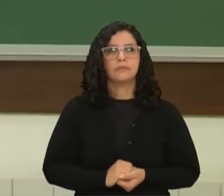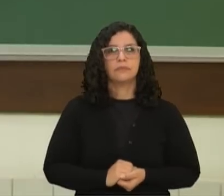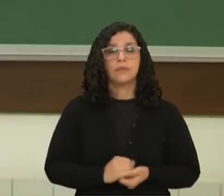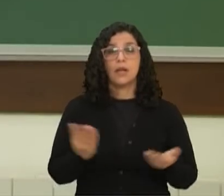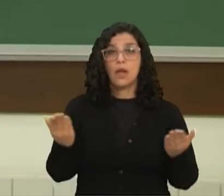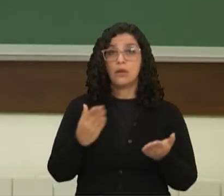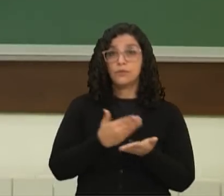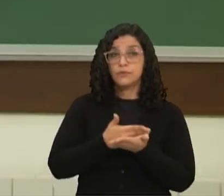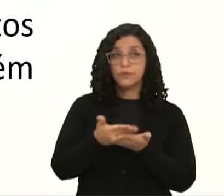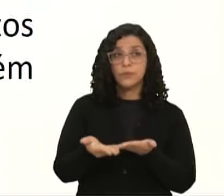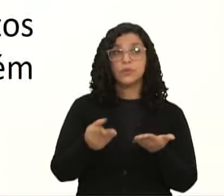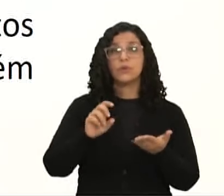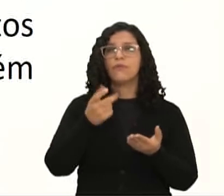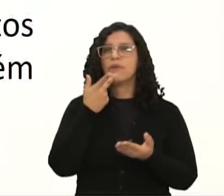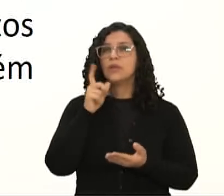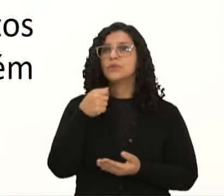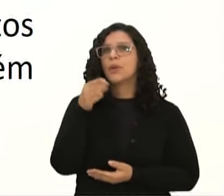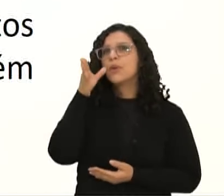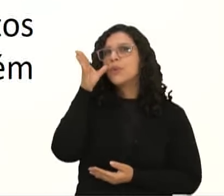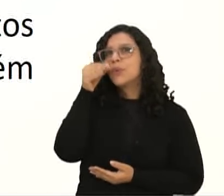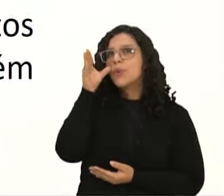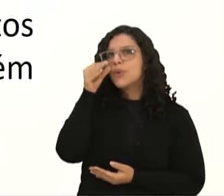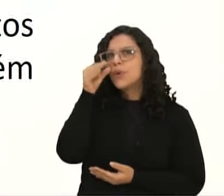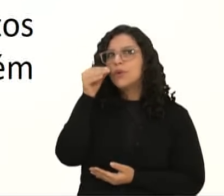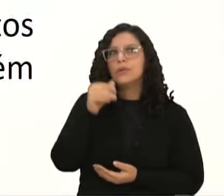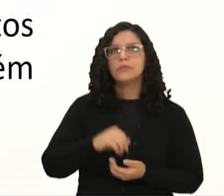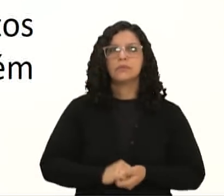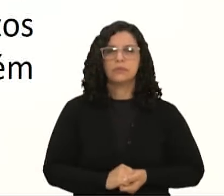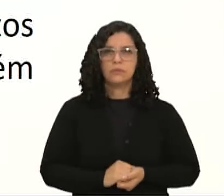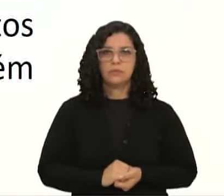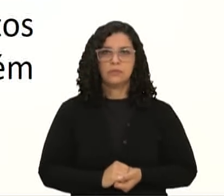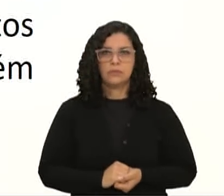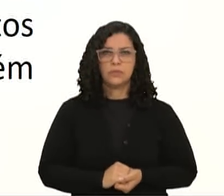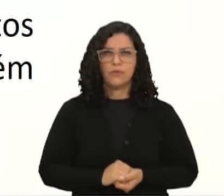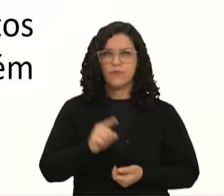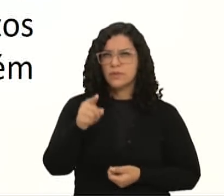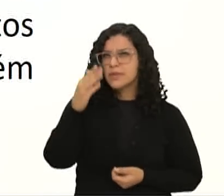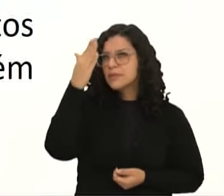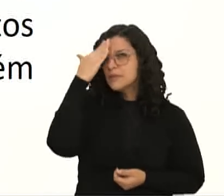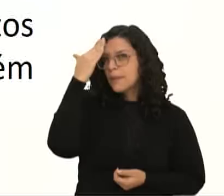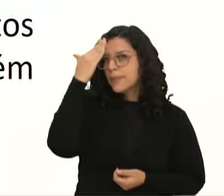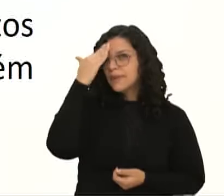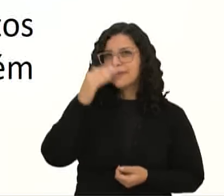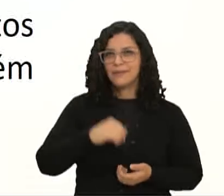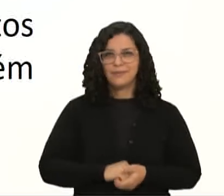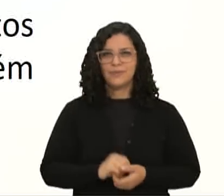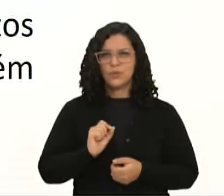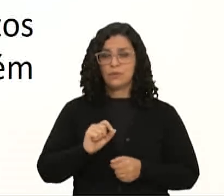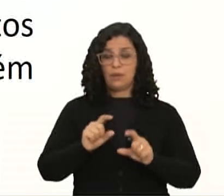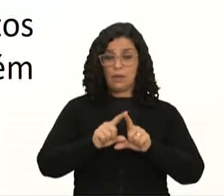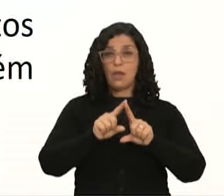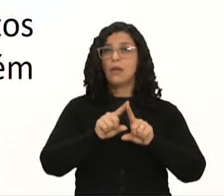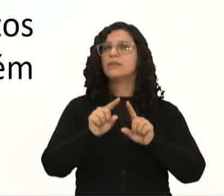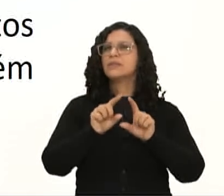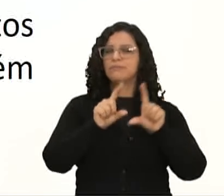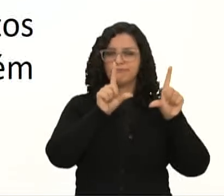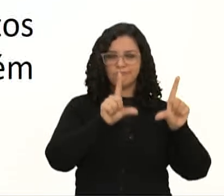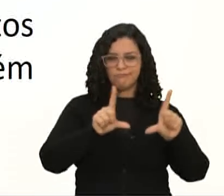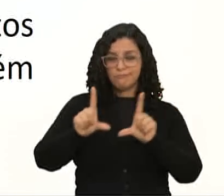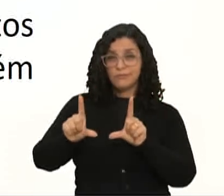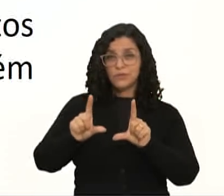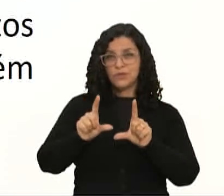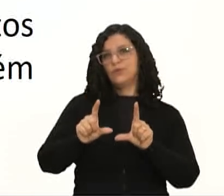Então vamos começar aqui com uma curiosidade. Did you know? Você sabia que as tirinhas ou comic